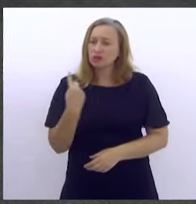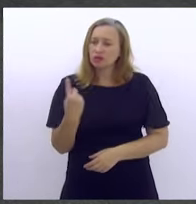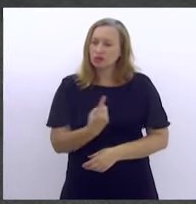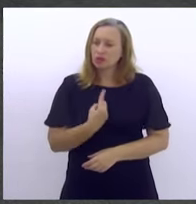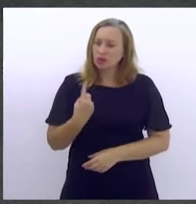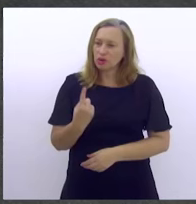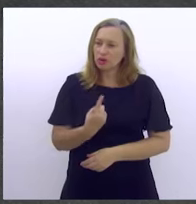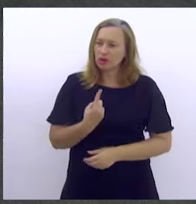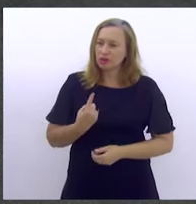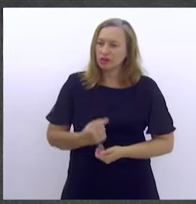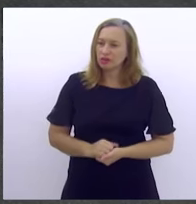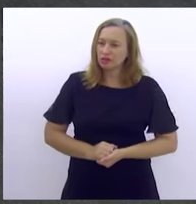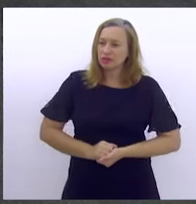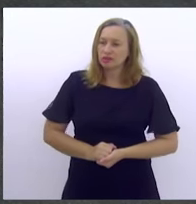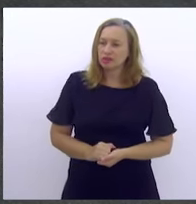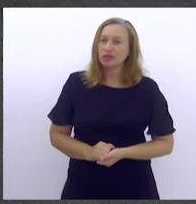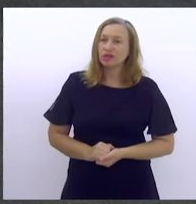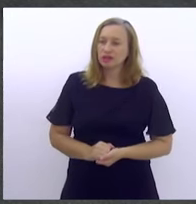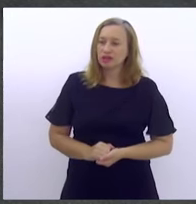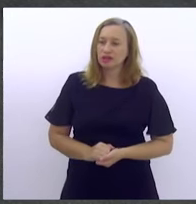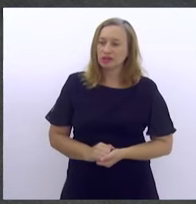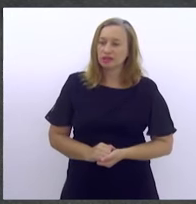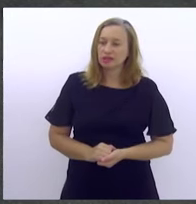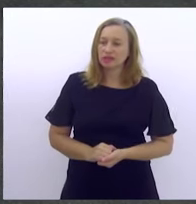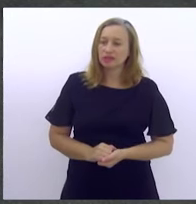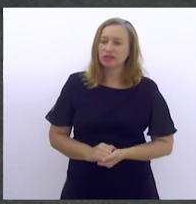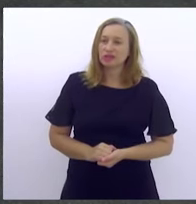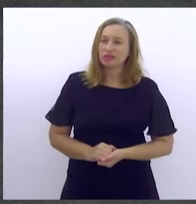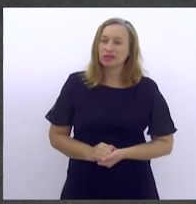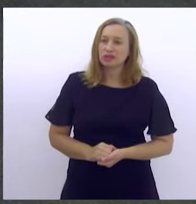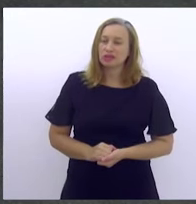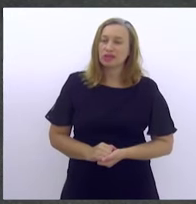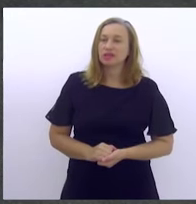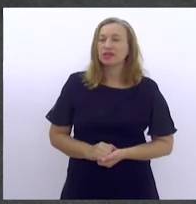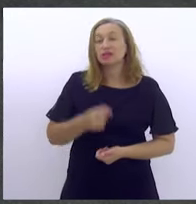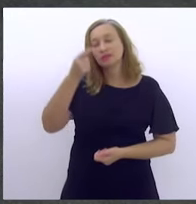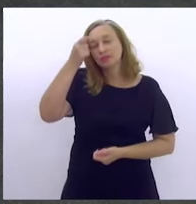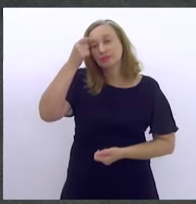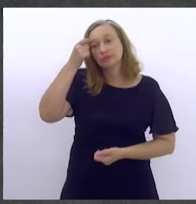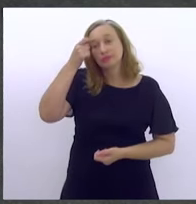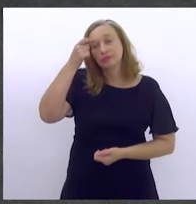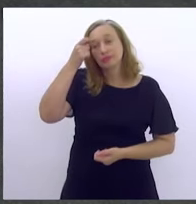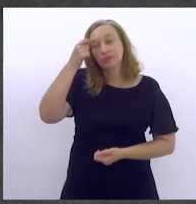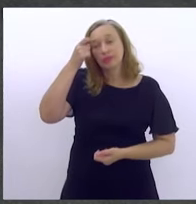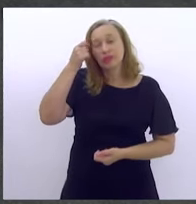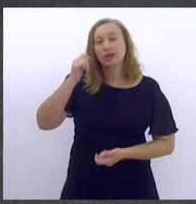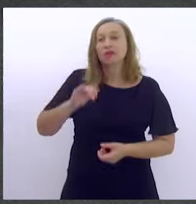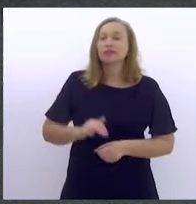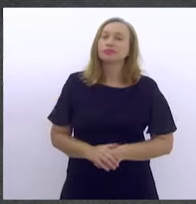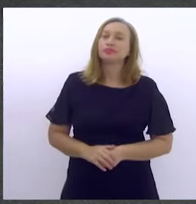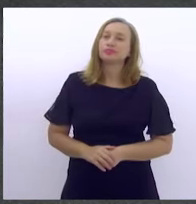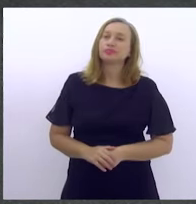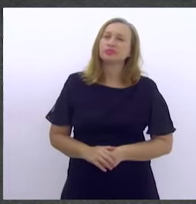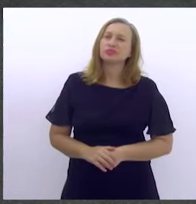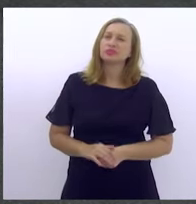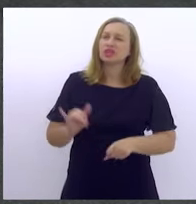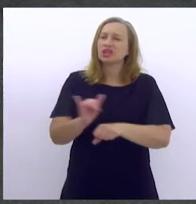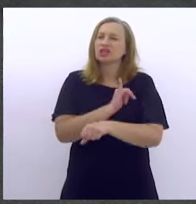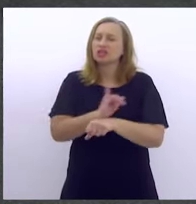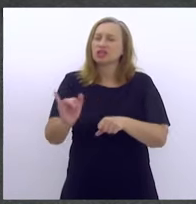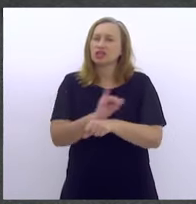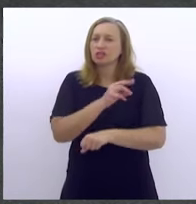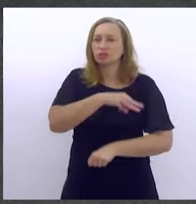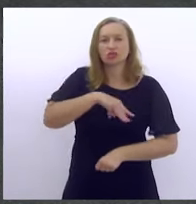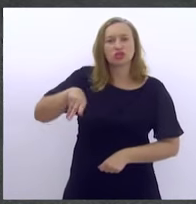que, da mesma forma que nós temos o termo de ajuste de conduta, que é articulado com o Ministério Público,